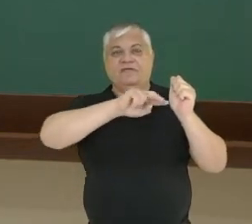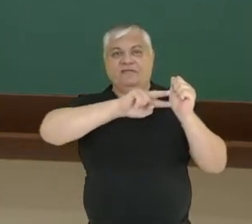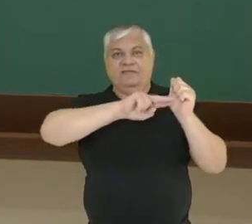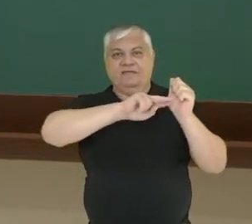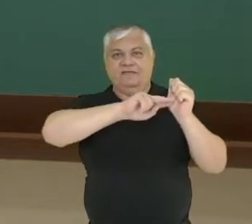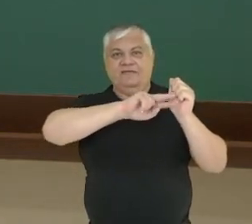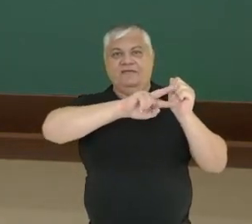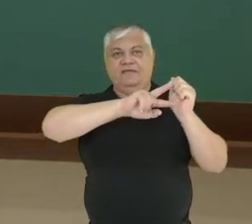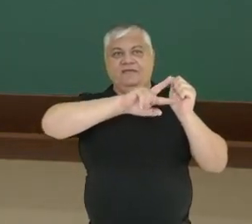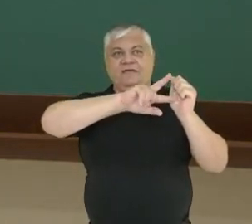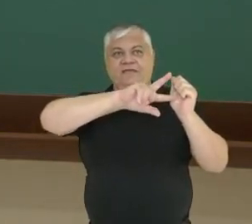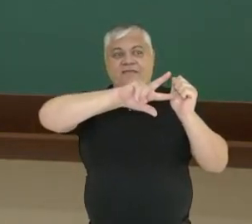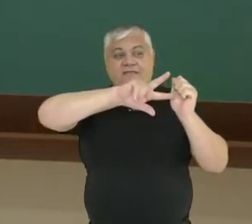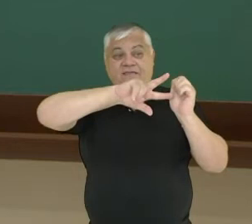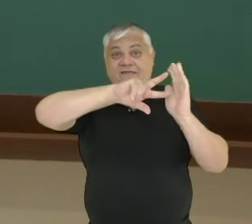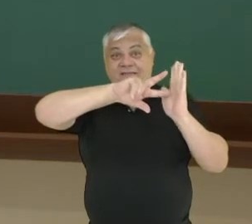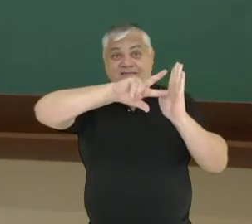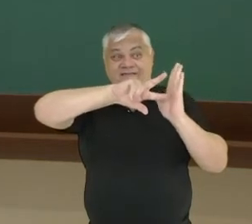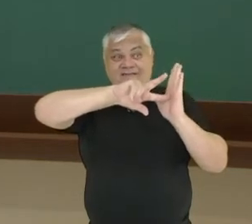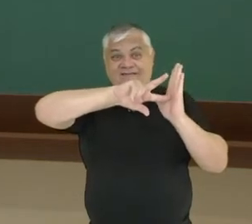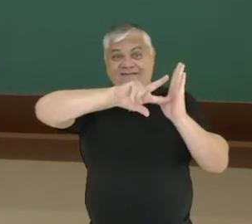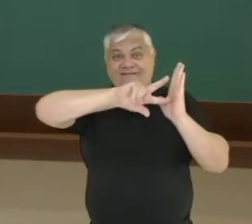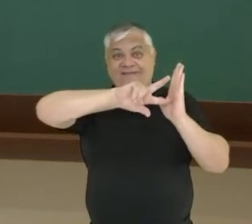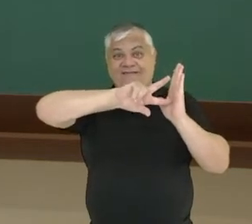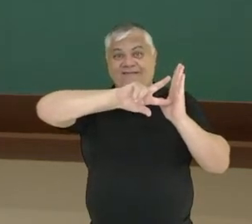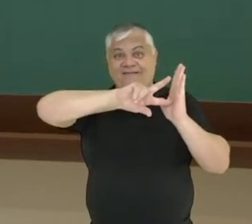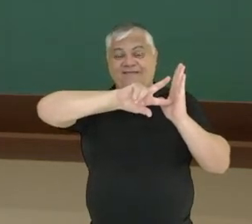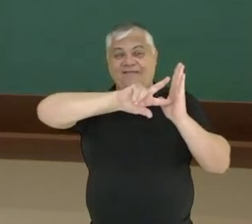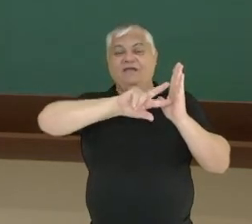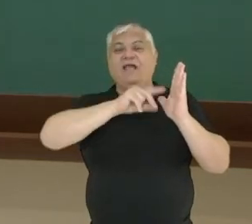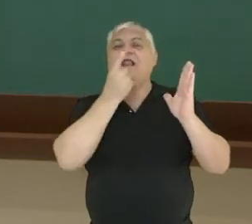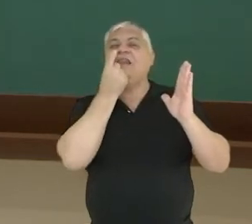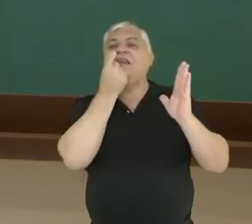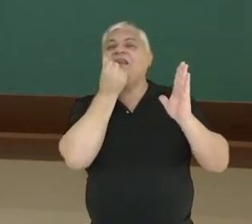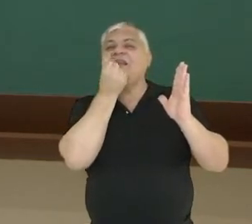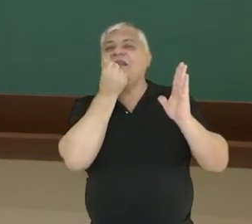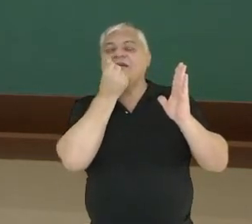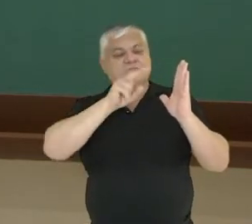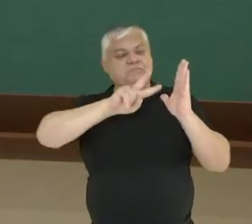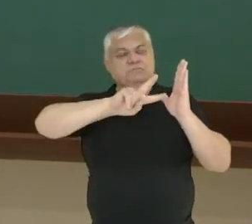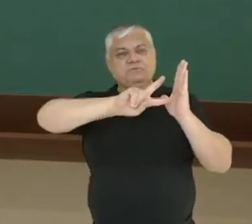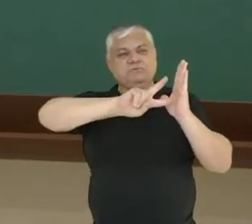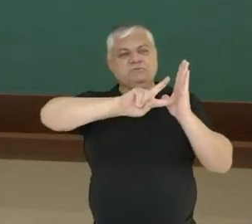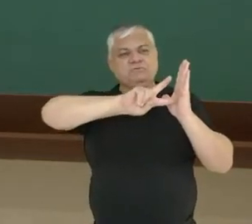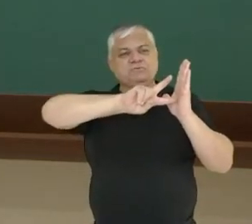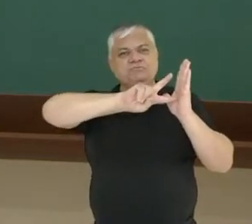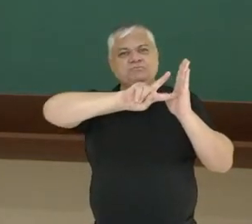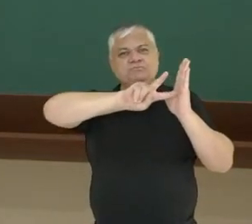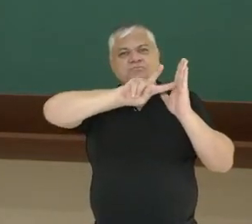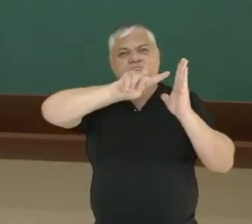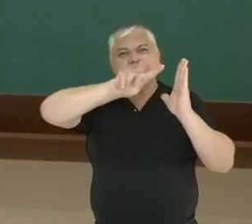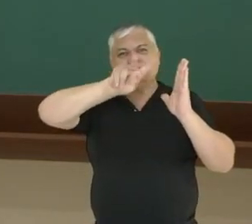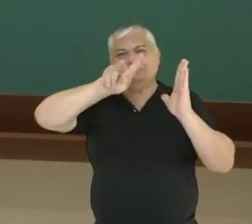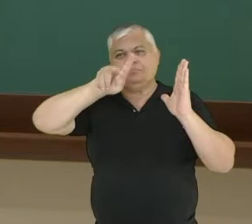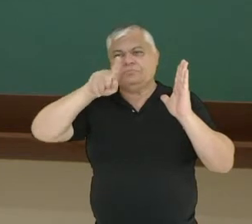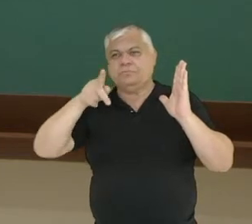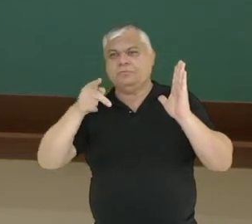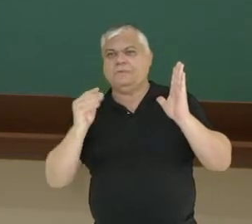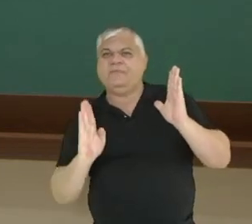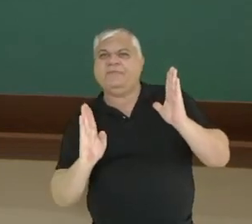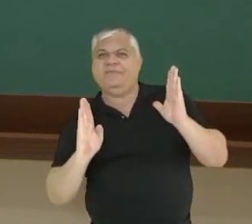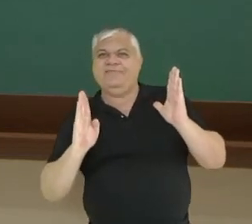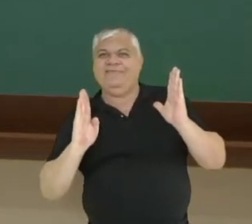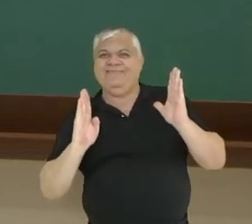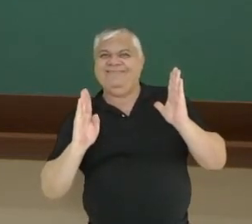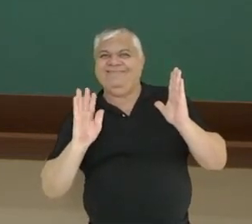seu compasso e vai colocar a ponta com grafite no pontinho B, certo?